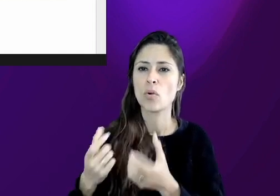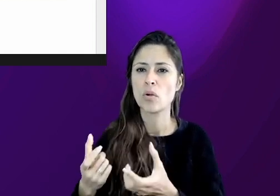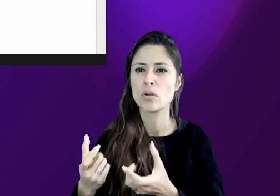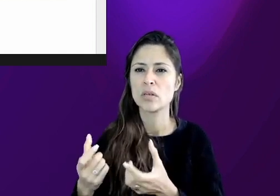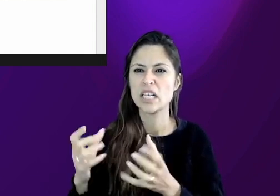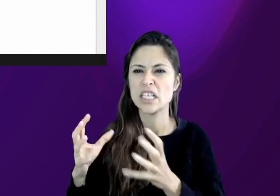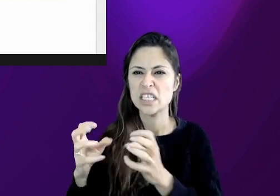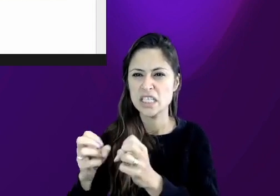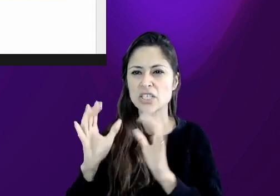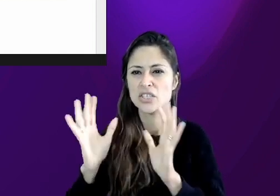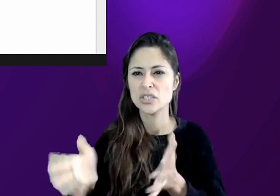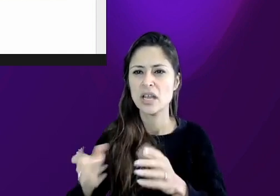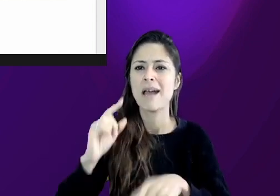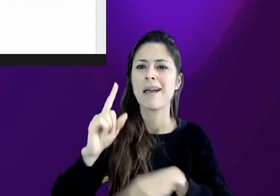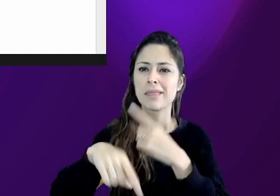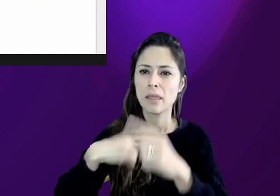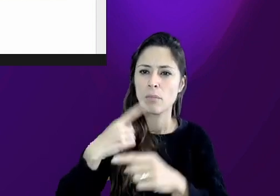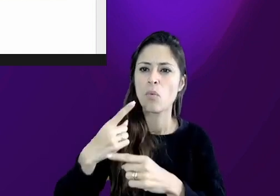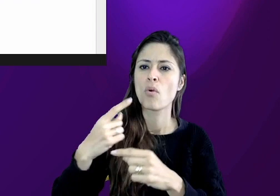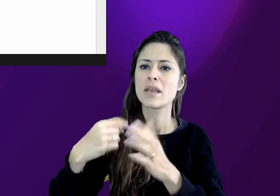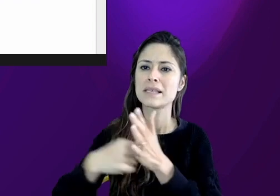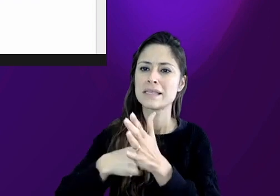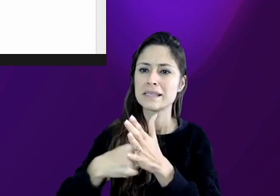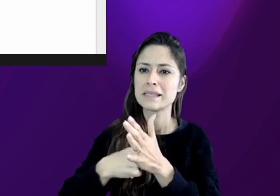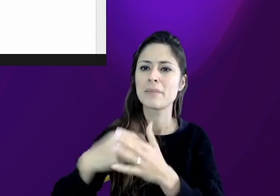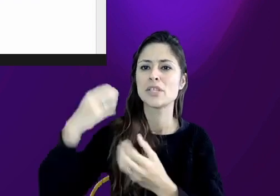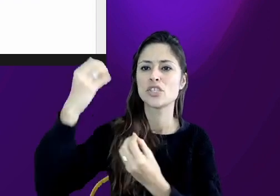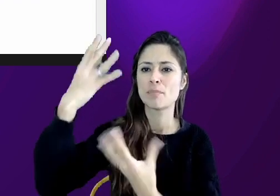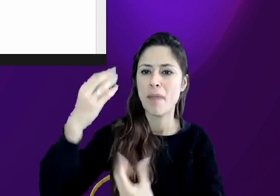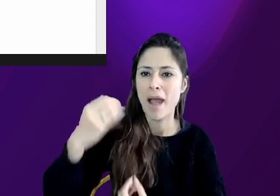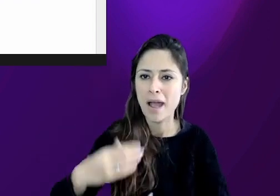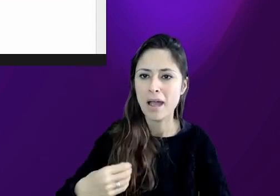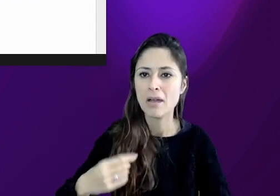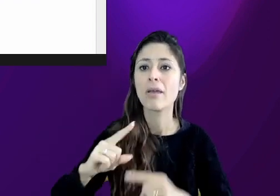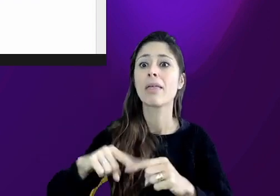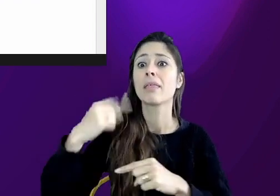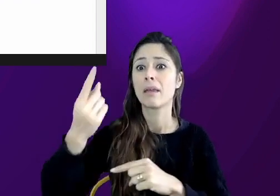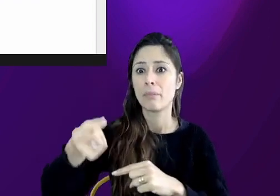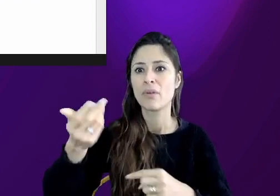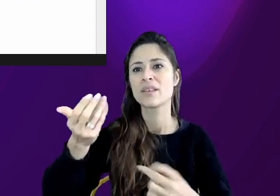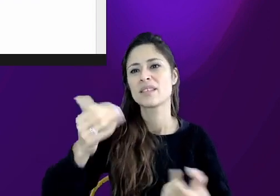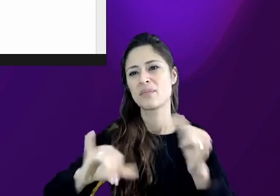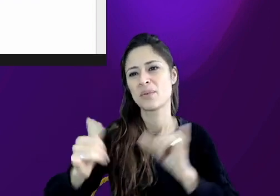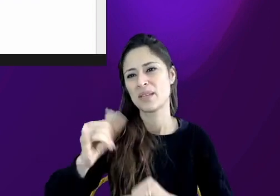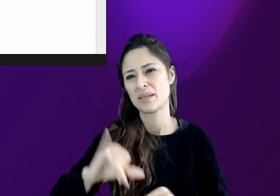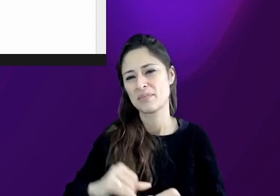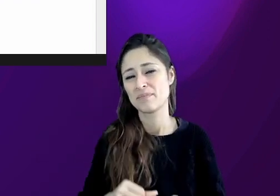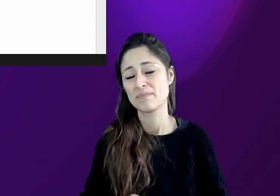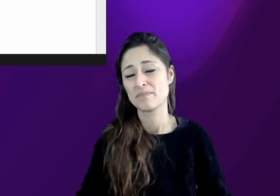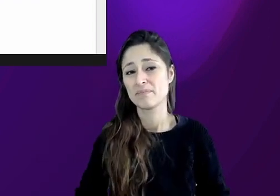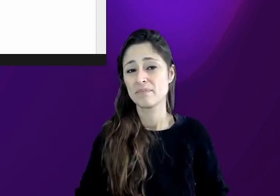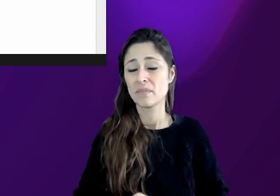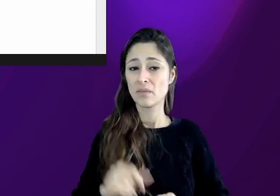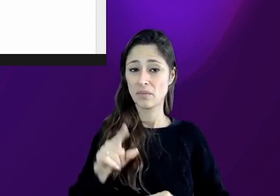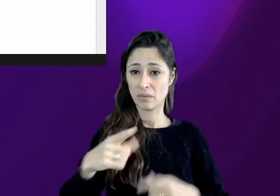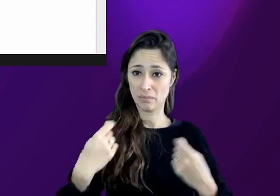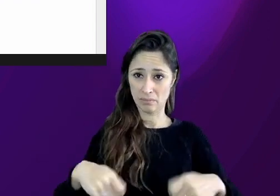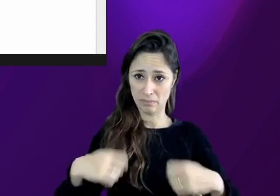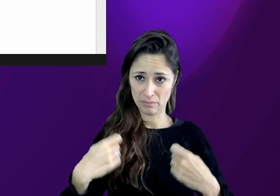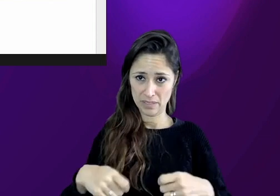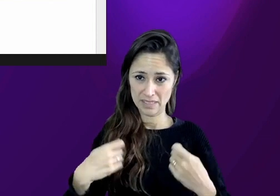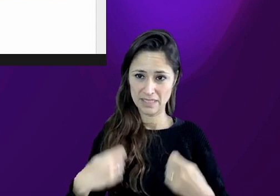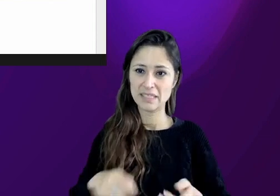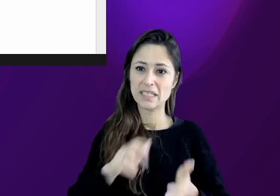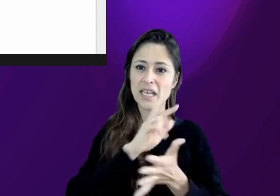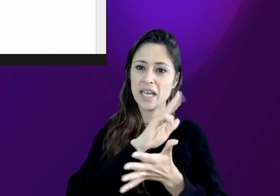depois é randomizado para quimioterapia adjuvante, né? Então, você tem um número diferente do que se você